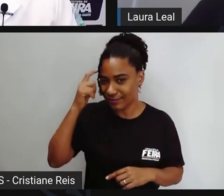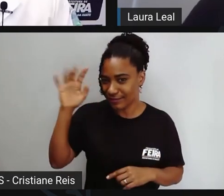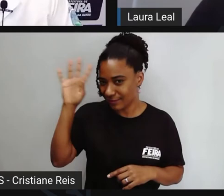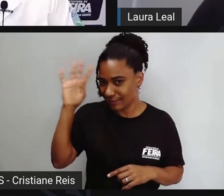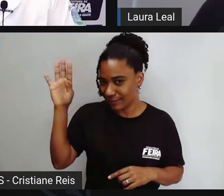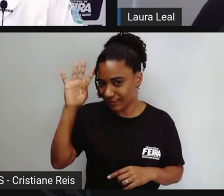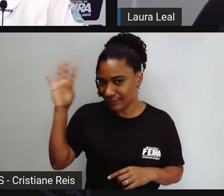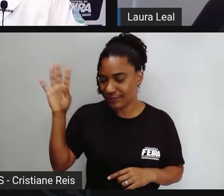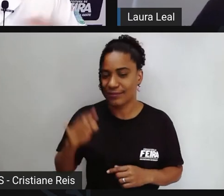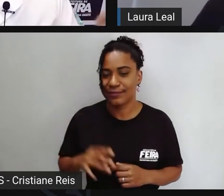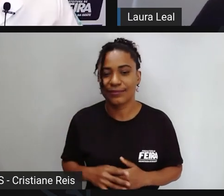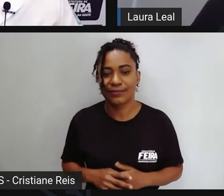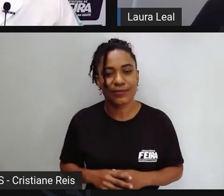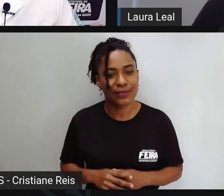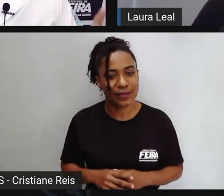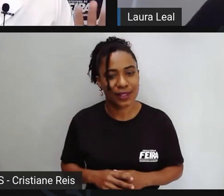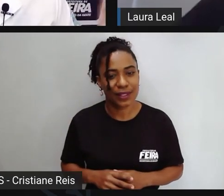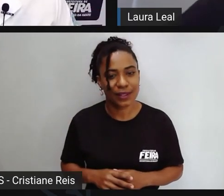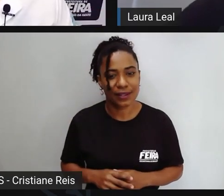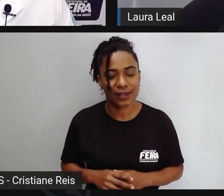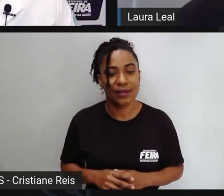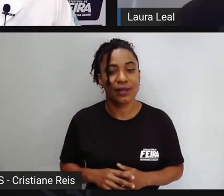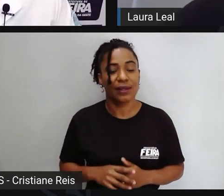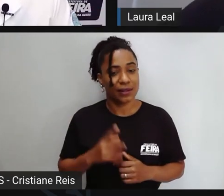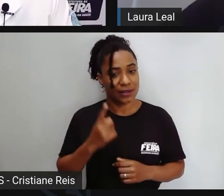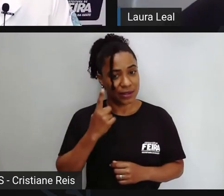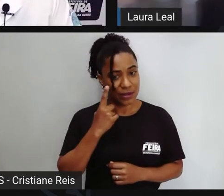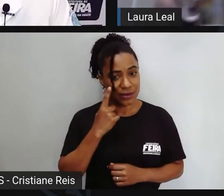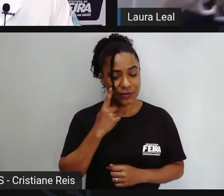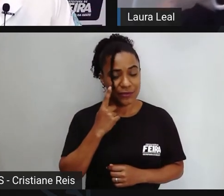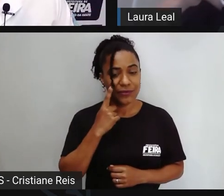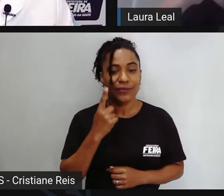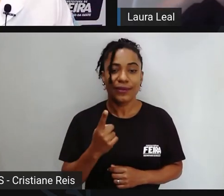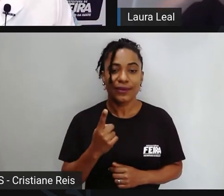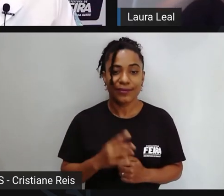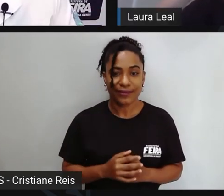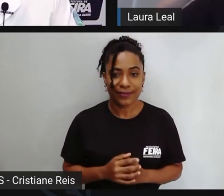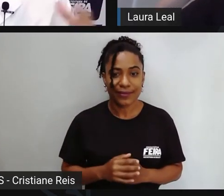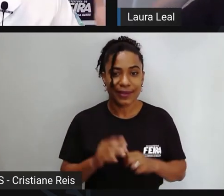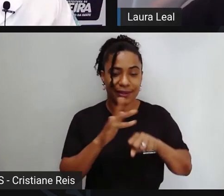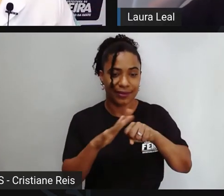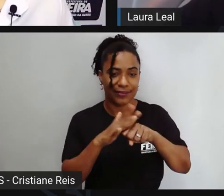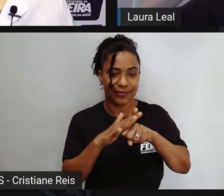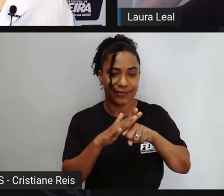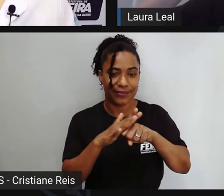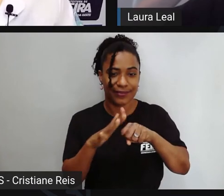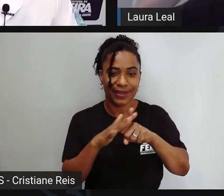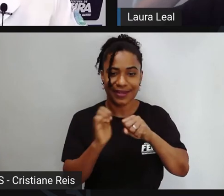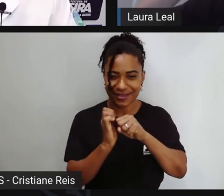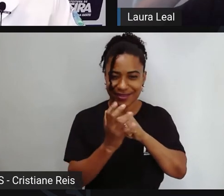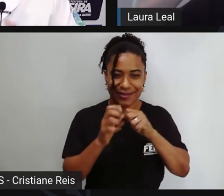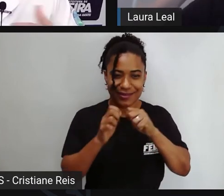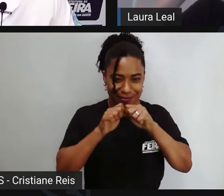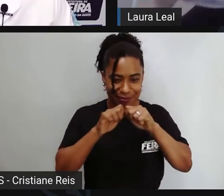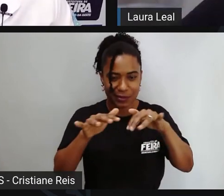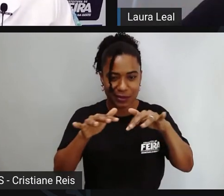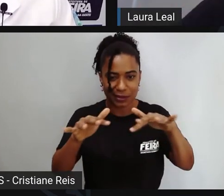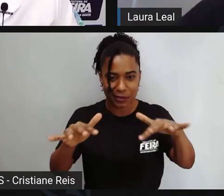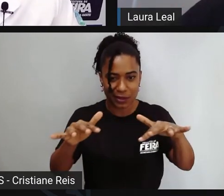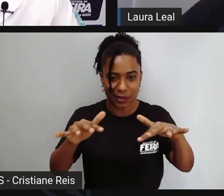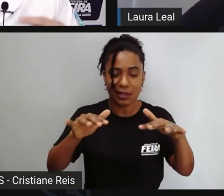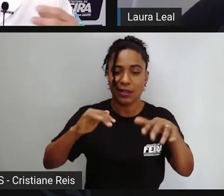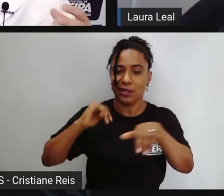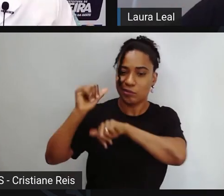pandemia. A pandemia mudou assim o planeta, né? Acho que a gente não vai voltar nunca ao que éramos antes. Muita coisa